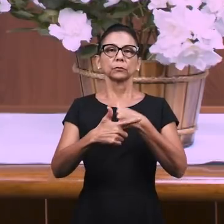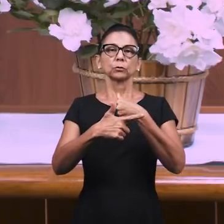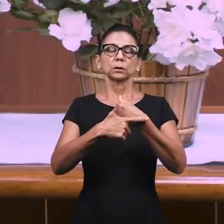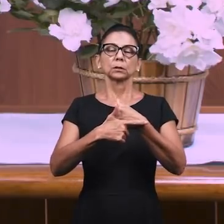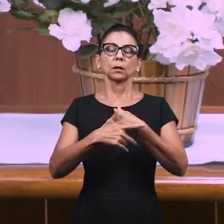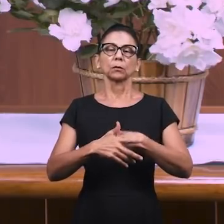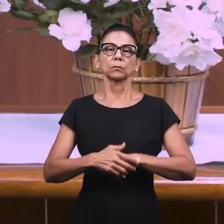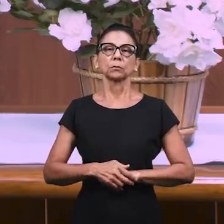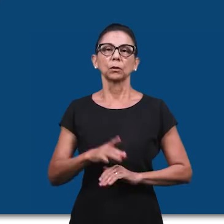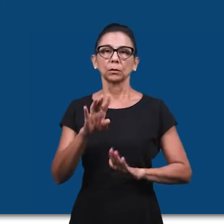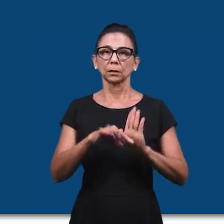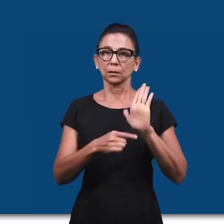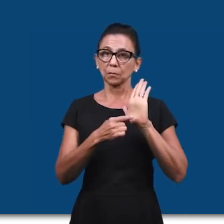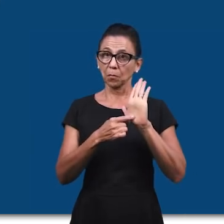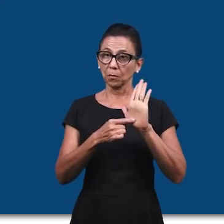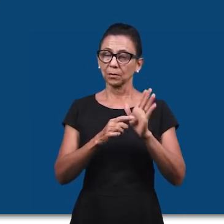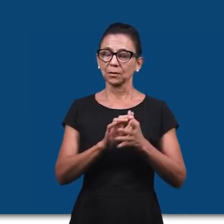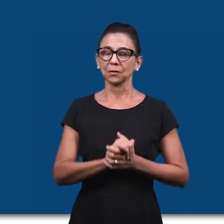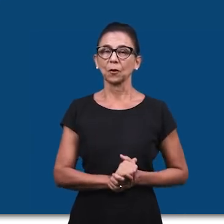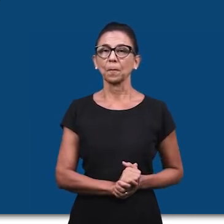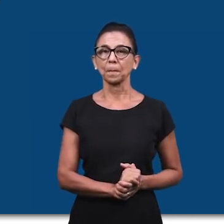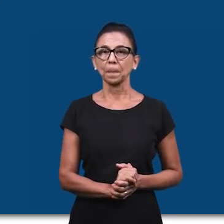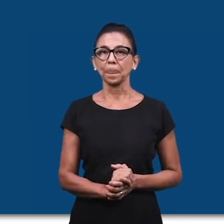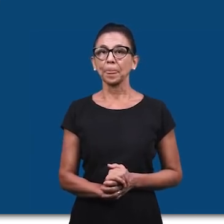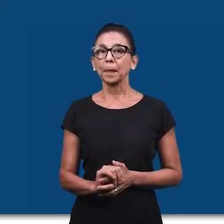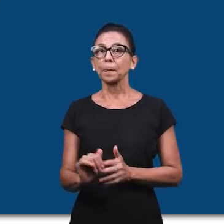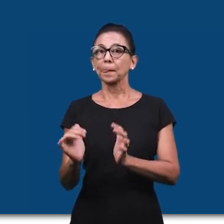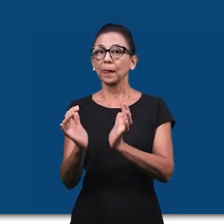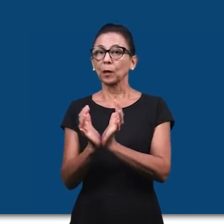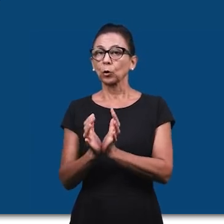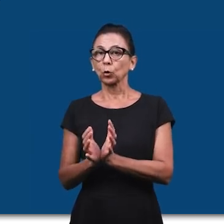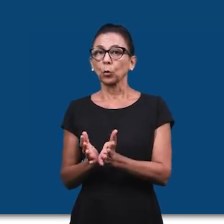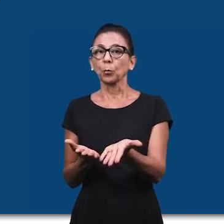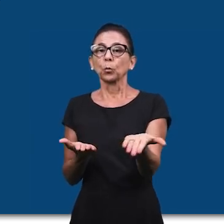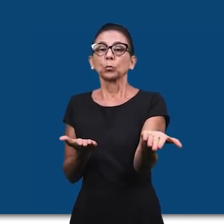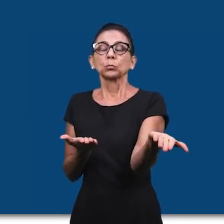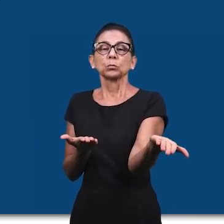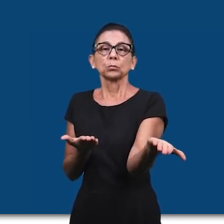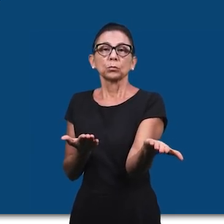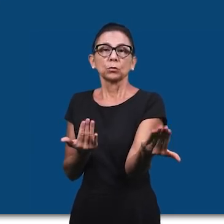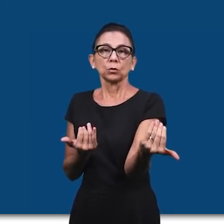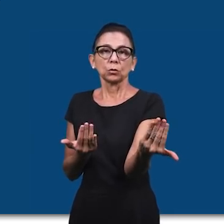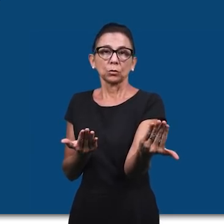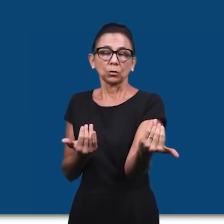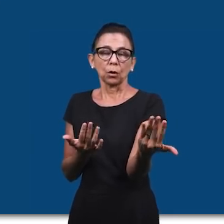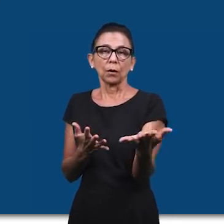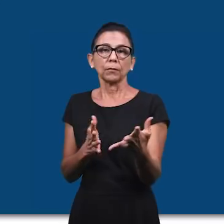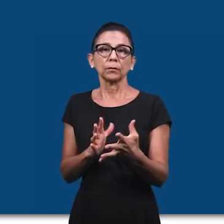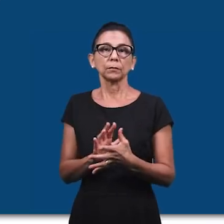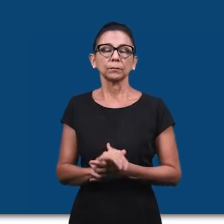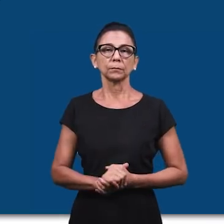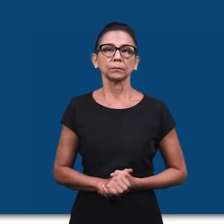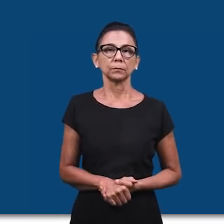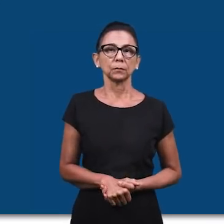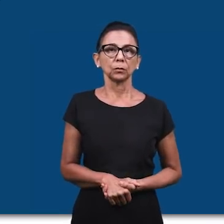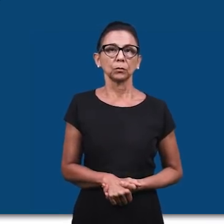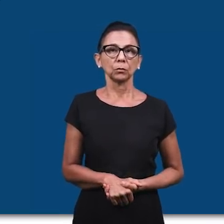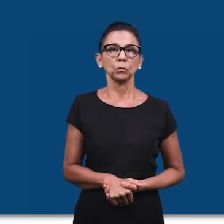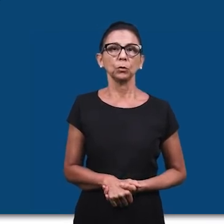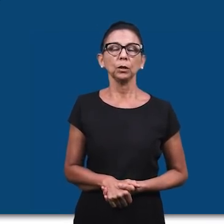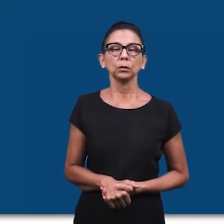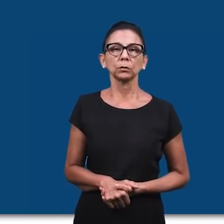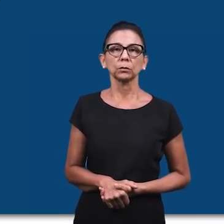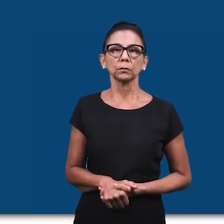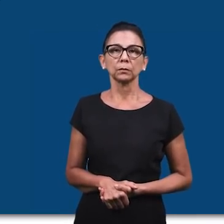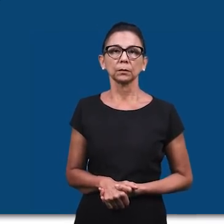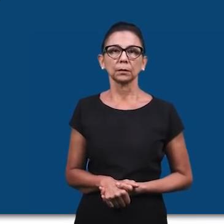até mostrar aqui o texto. E levantando-se os jovens, cobriram o morto e